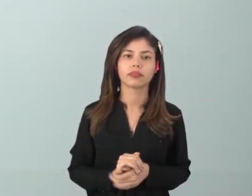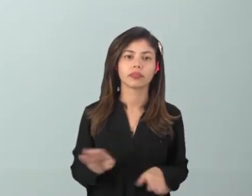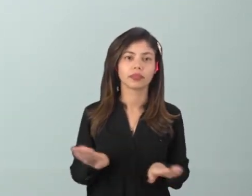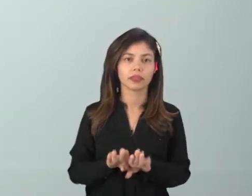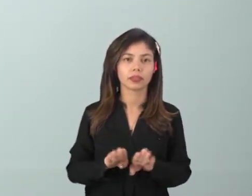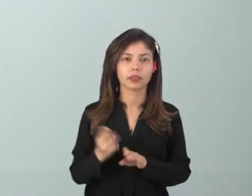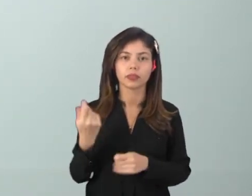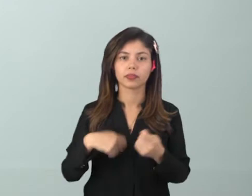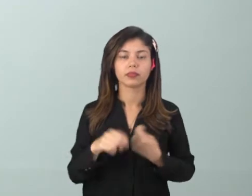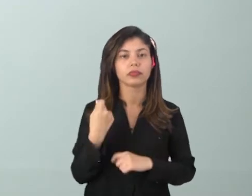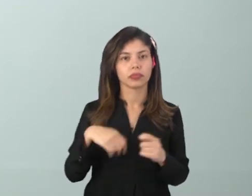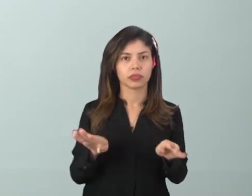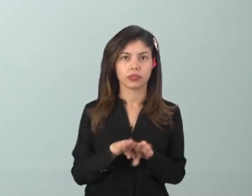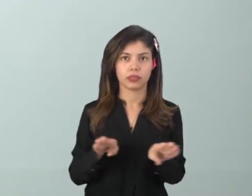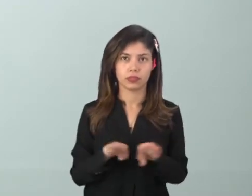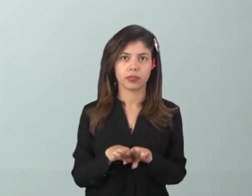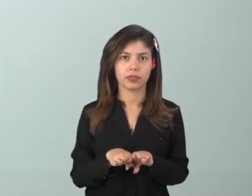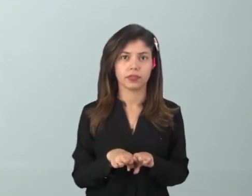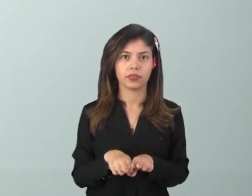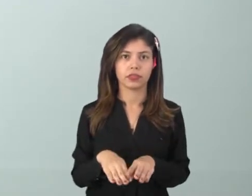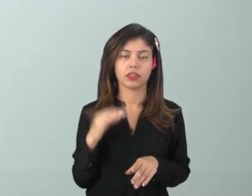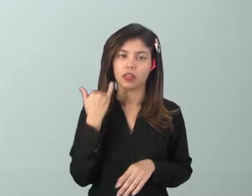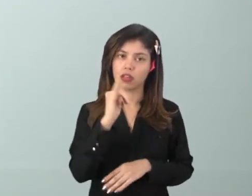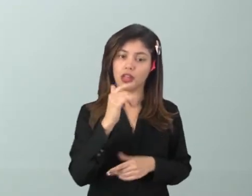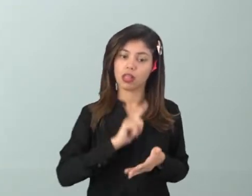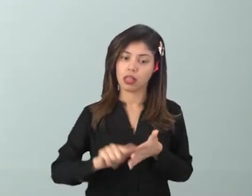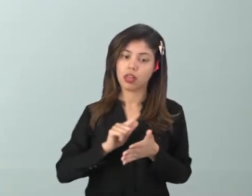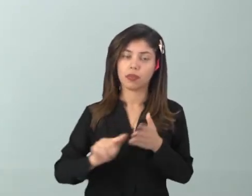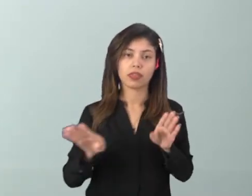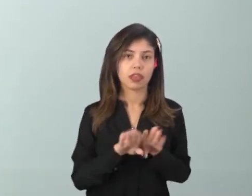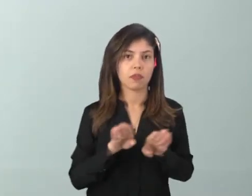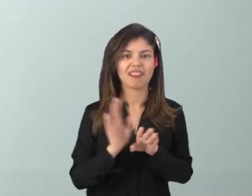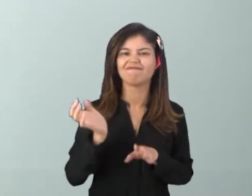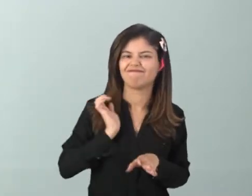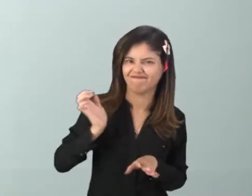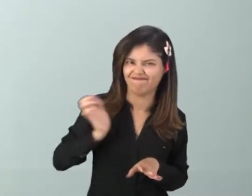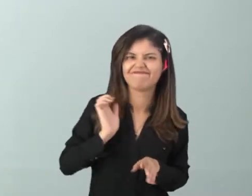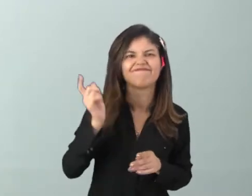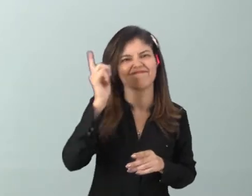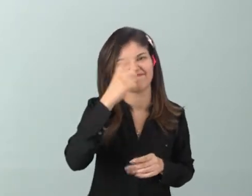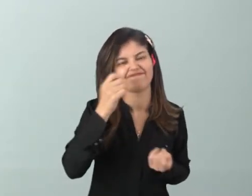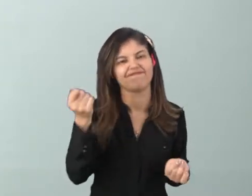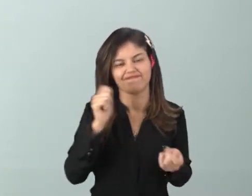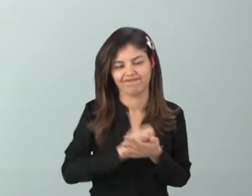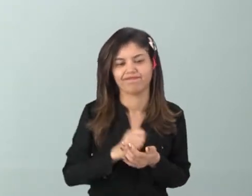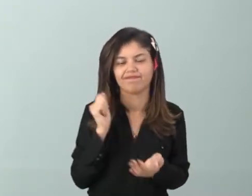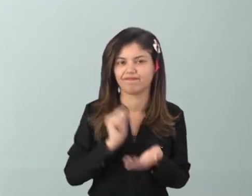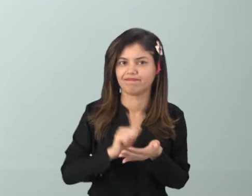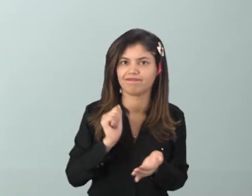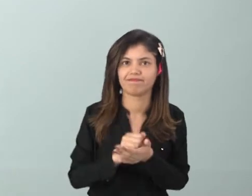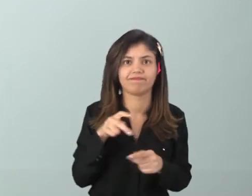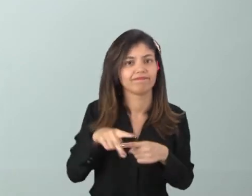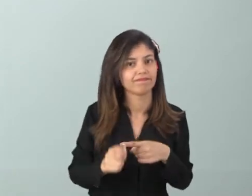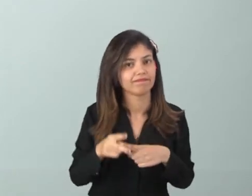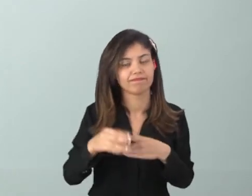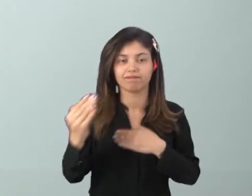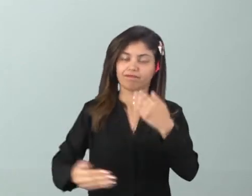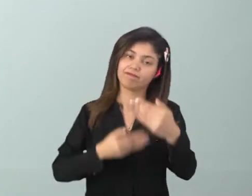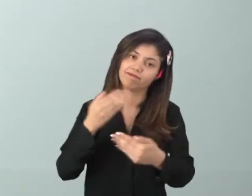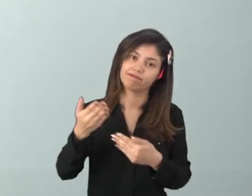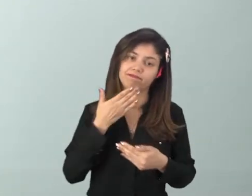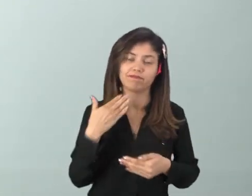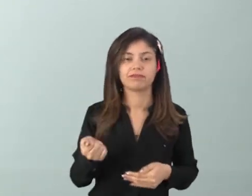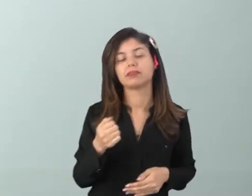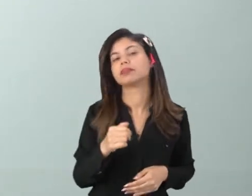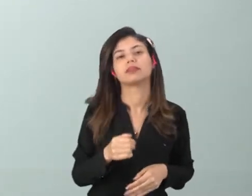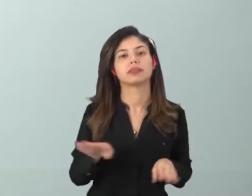econômico também, apesar de ser uma fonte de energia limpa, ela também é um pouco mais cara para você instalar, tá? A gente ainda precisa desenvolver mais